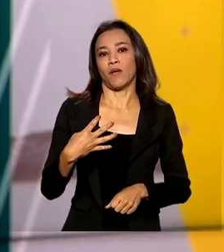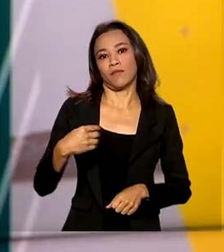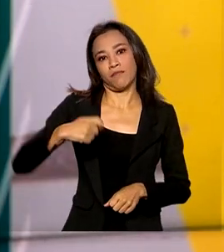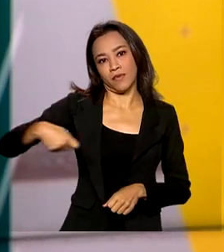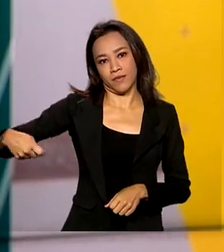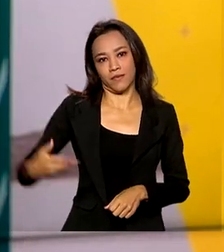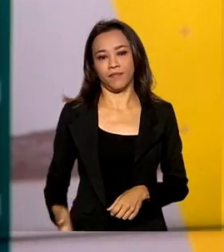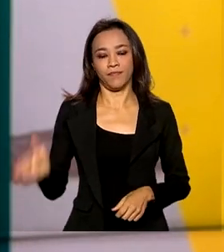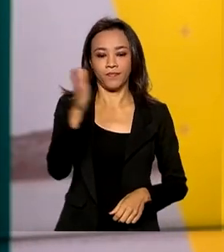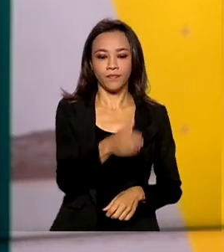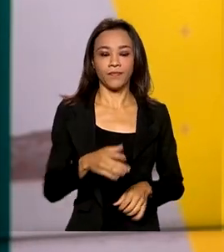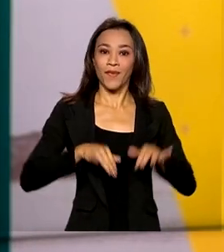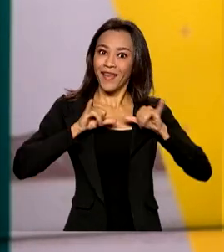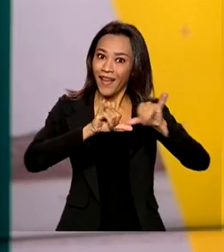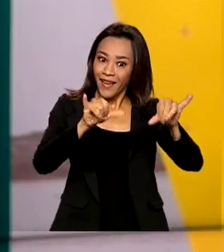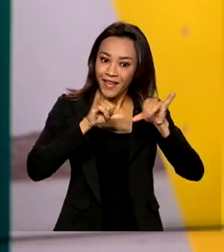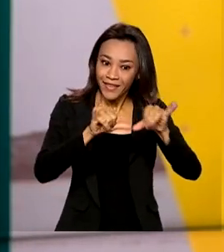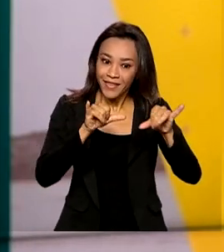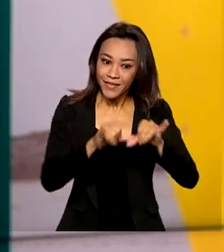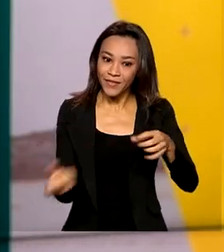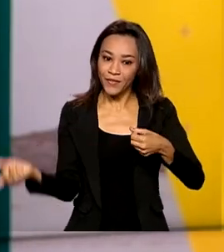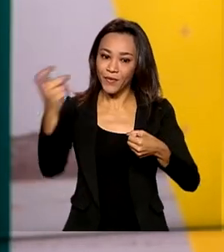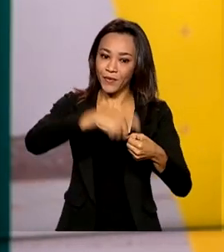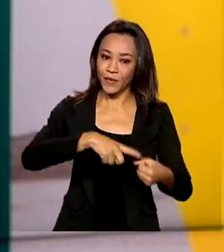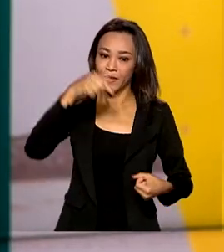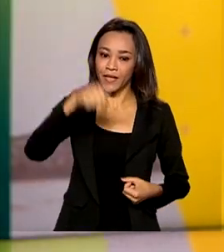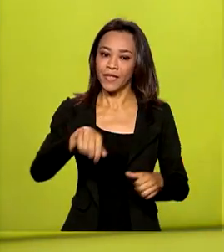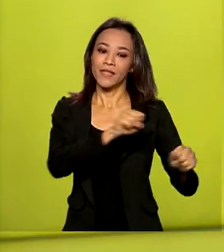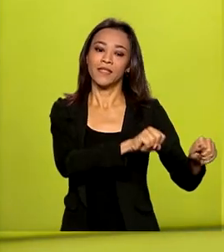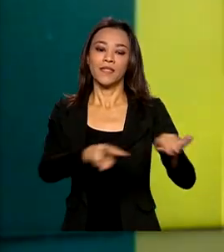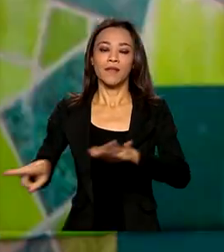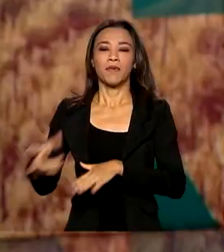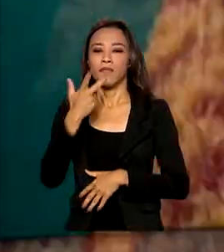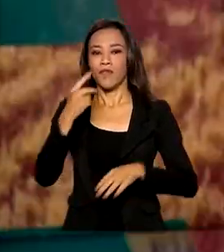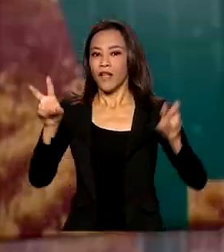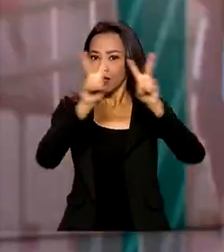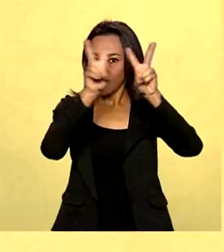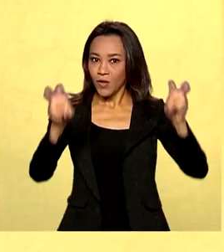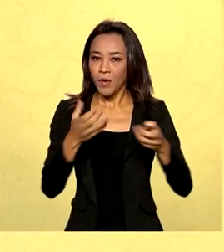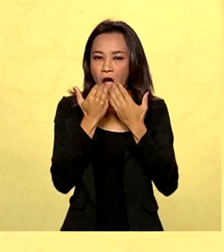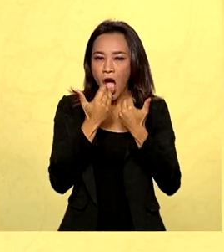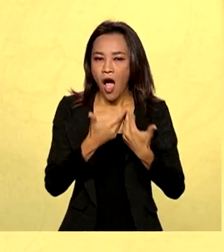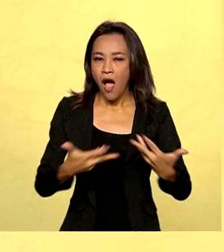O quadro Carrinho de Compras está de volta e nessa semana vamos falar de produtos orgânicos.